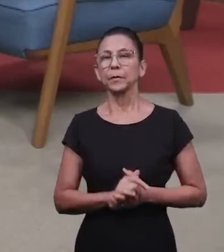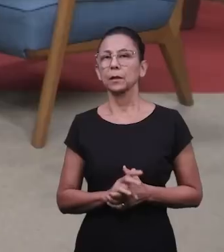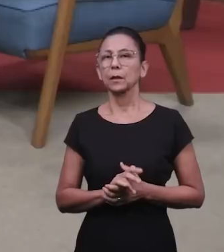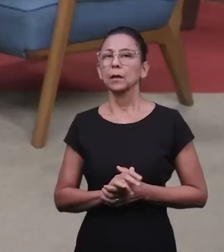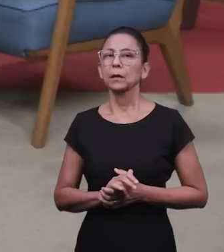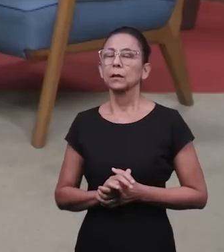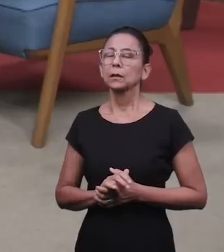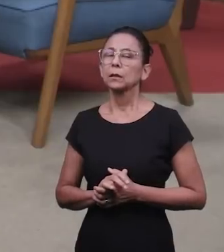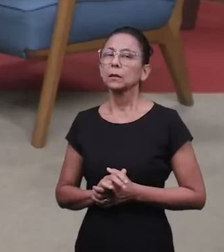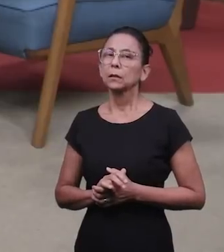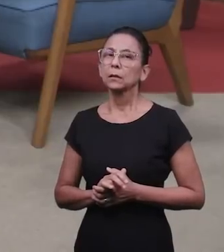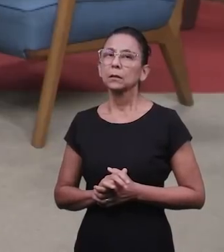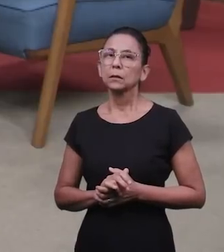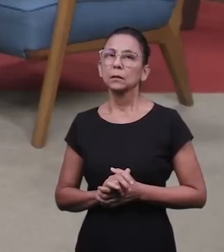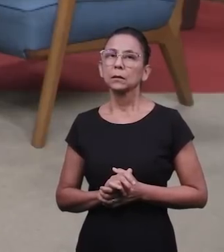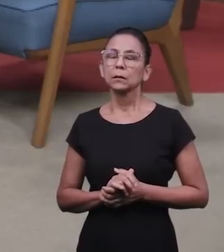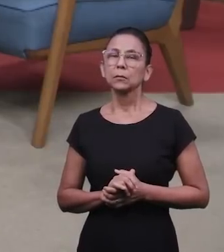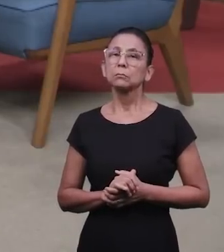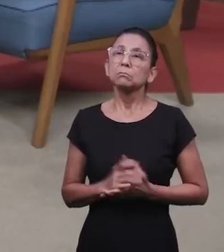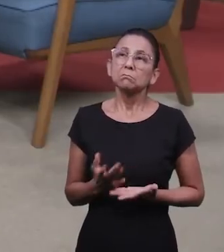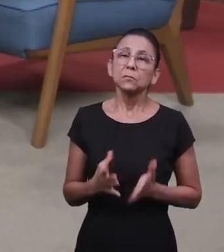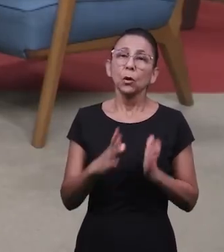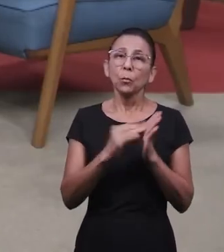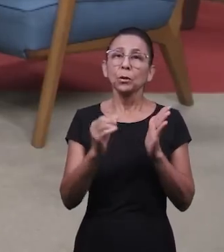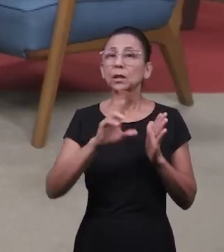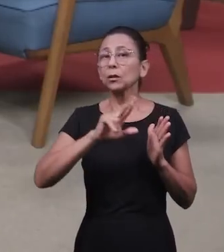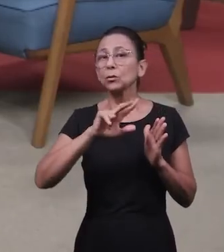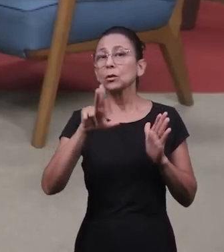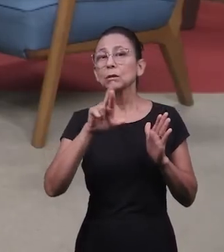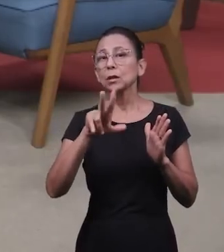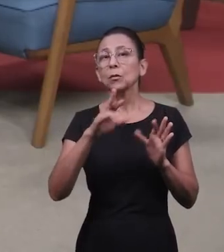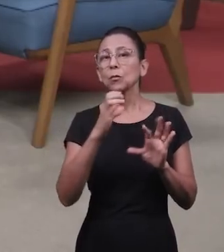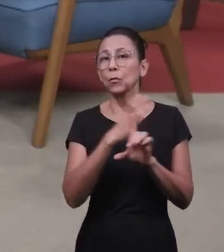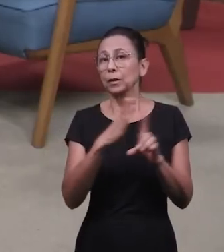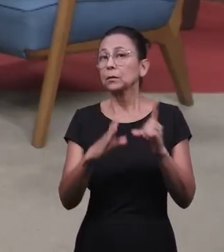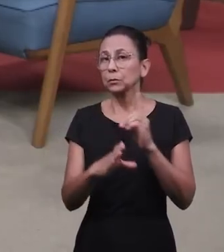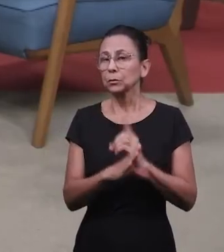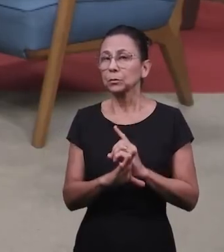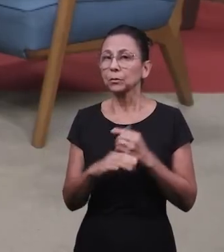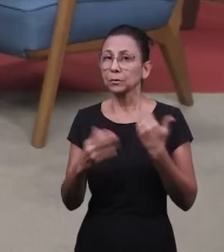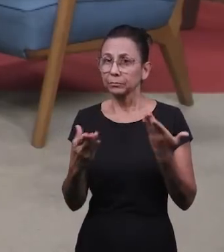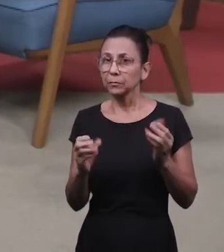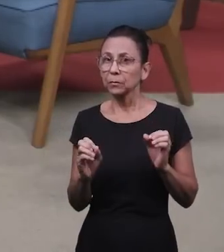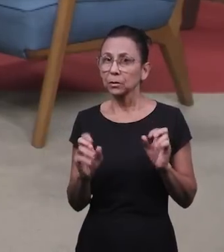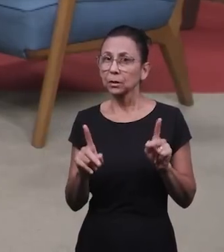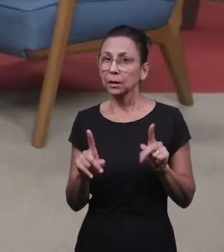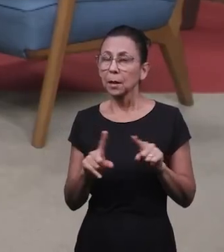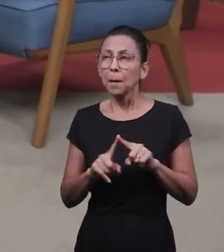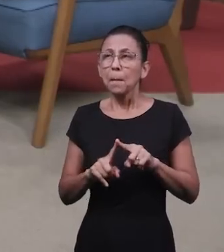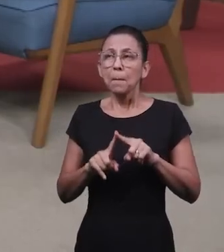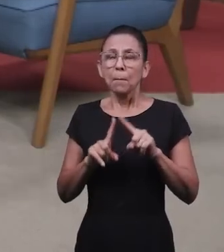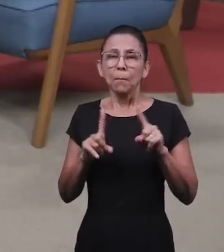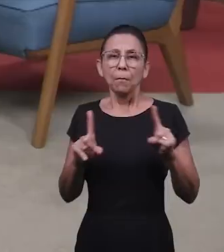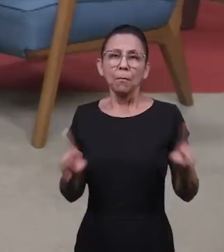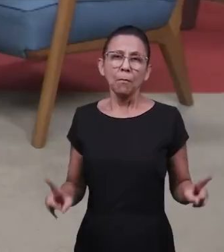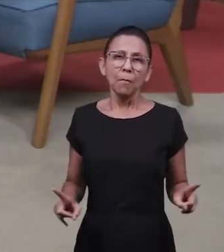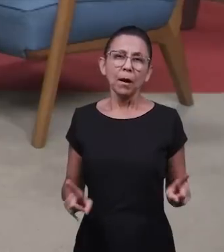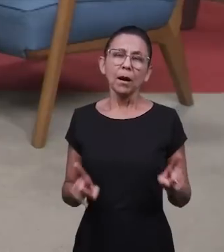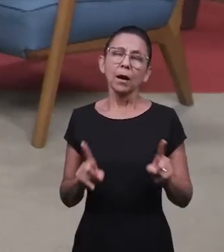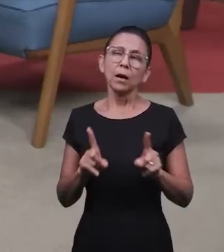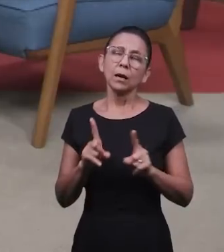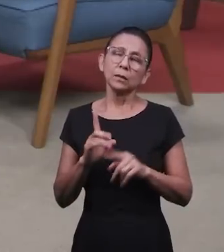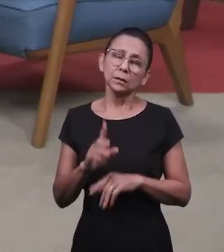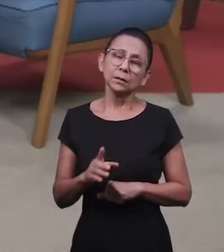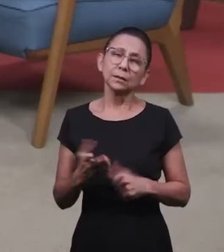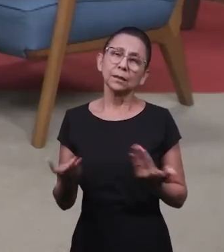formato de culto, mas que eles não são simplesmente para serem assistidos. Não é simplesmente um vídeo,